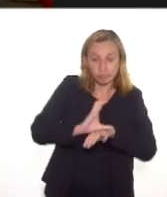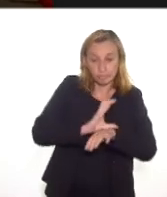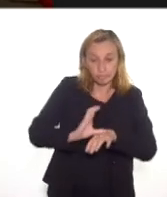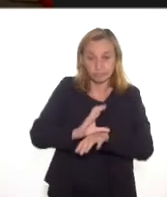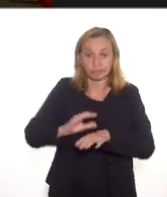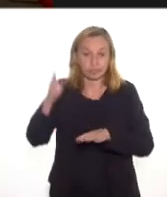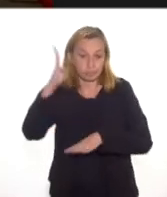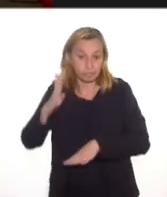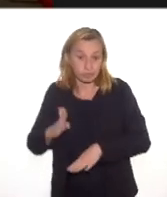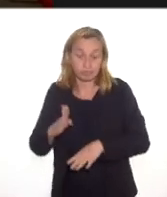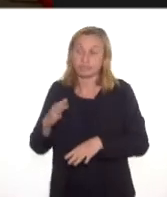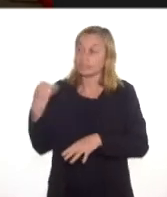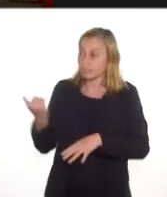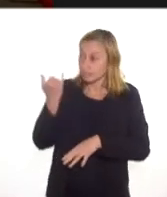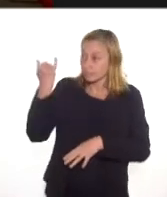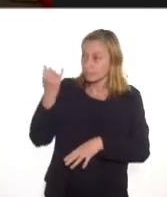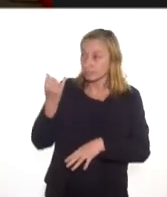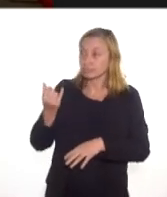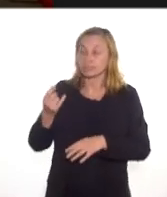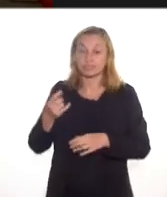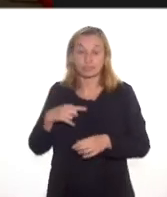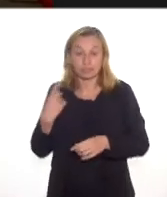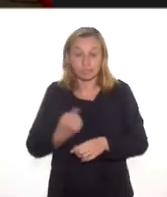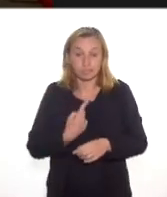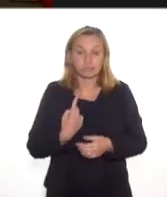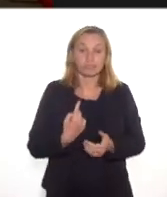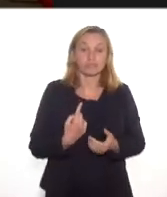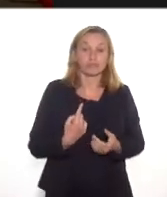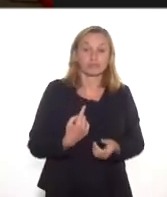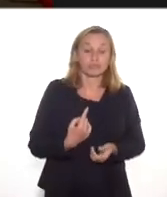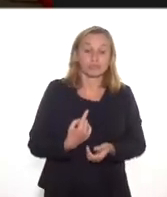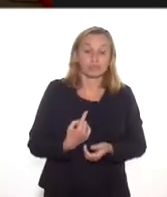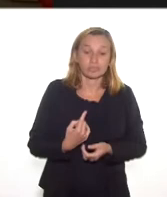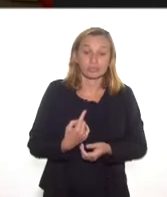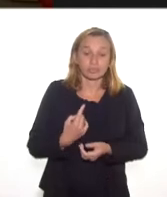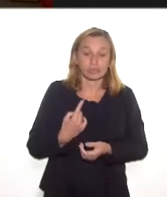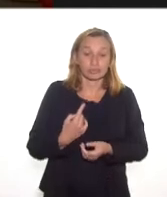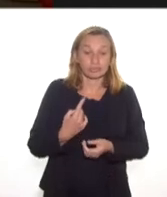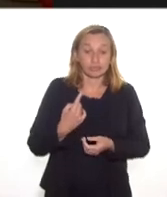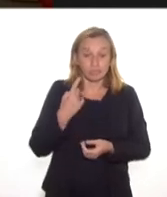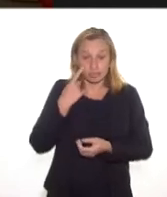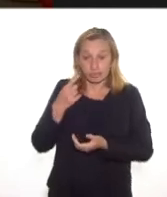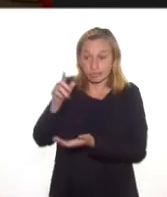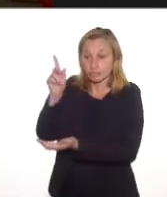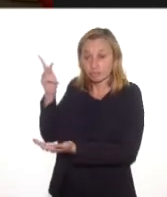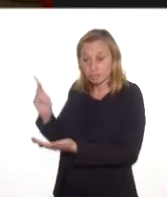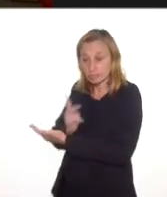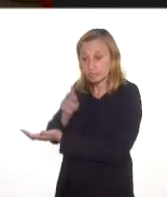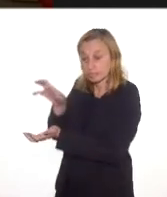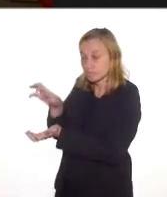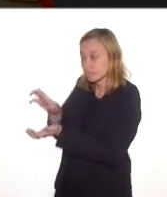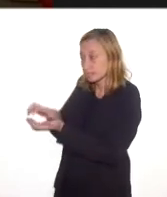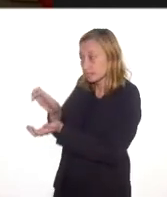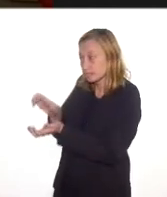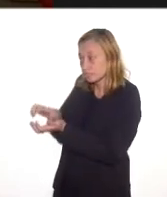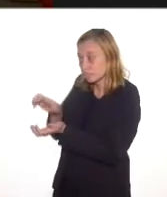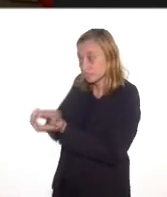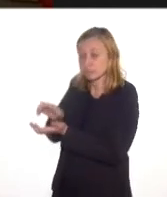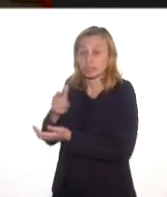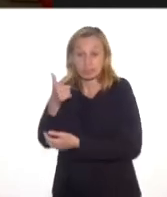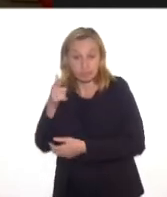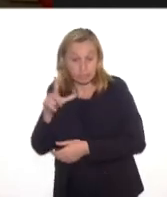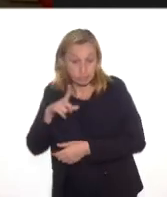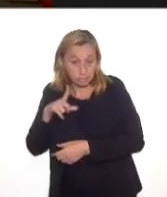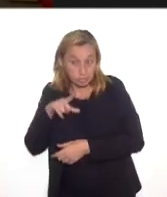nos debruçarmos sobre o que está ocorrendo, sobre o que ocorreu no Jacarezinho. A gente tem ali